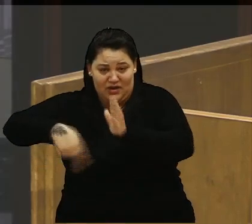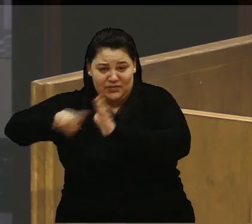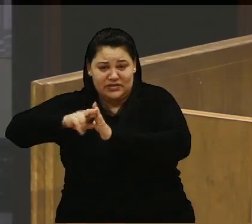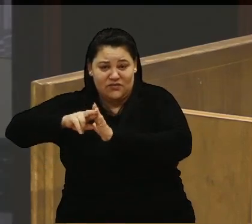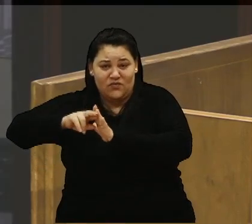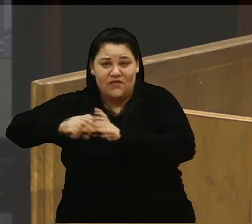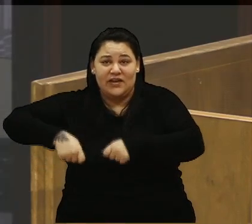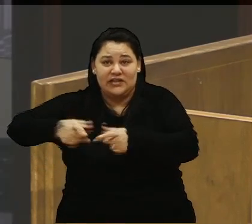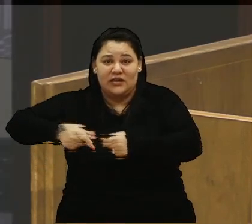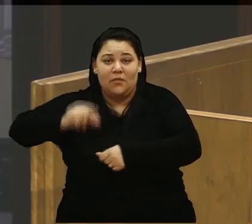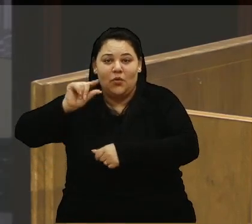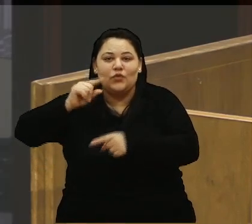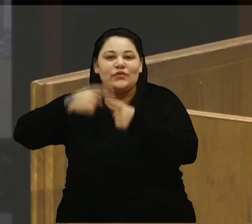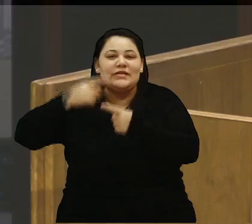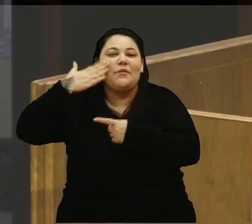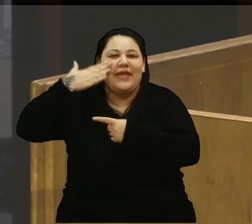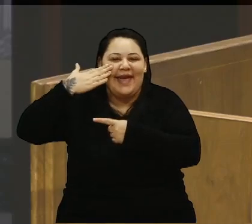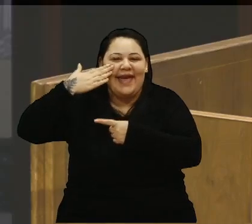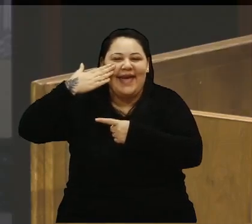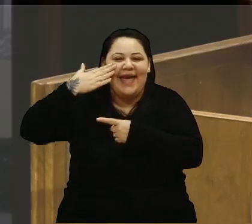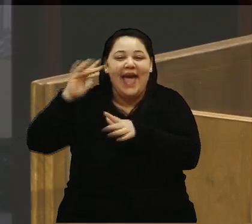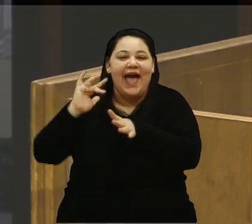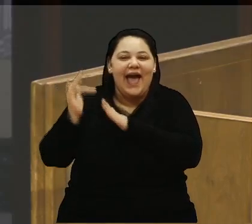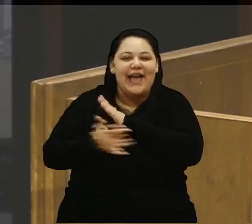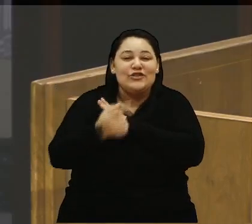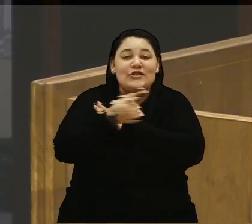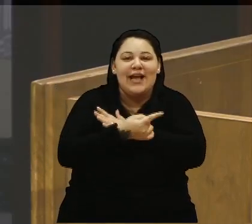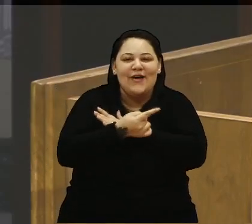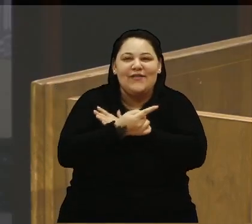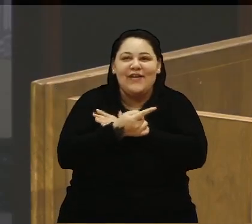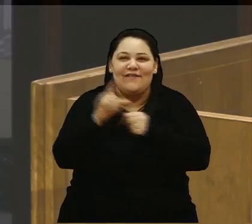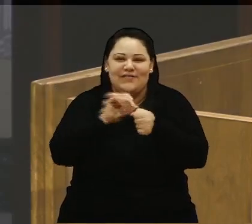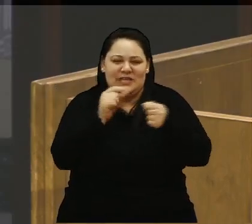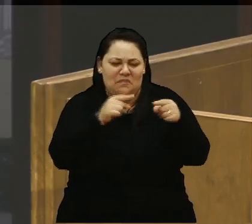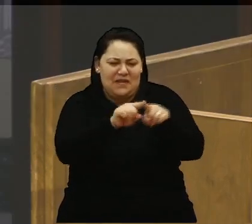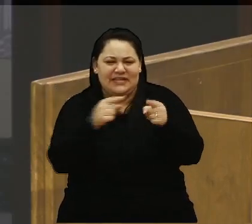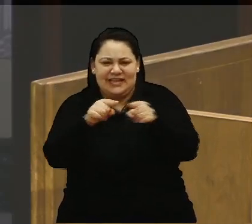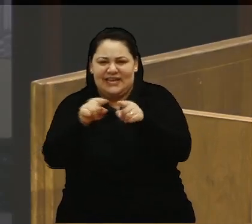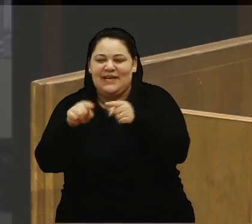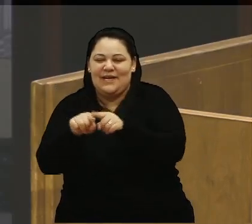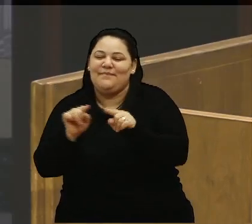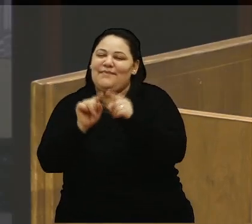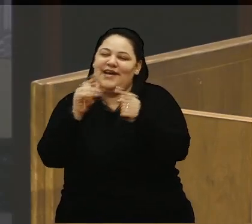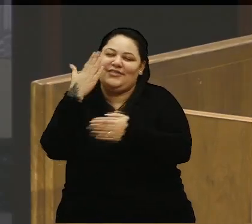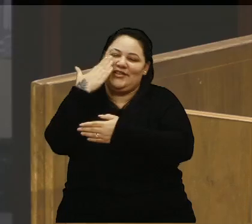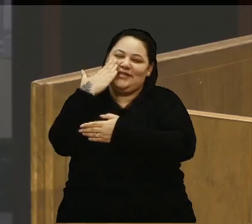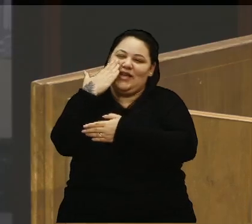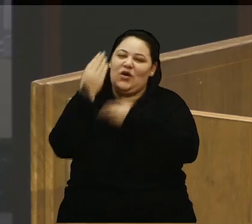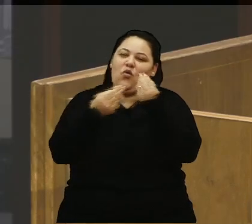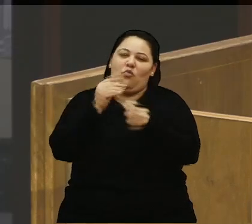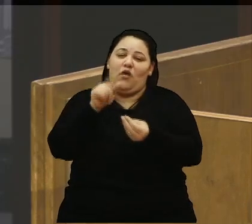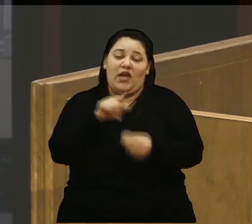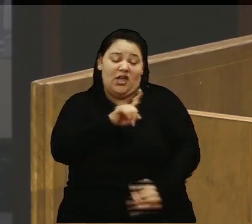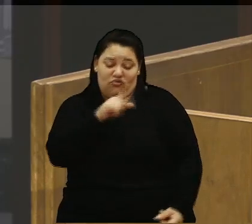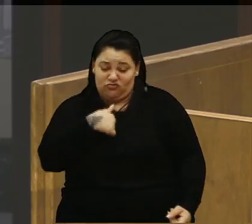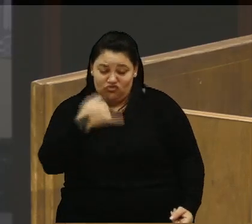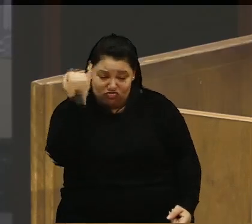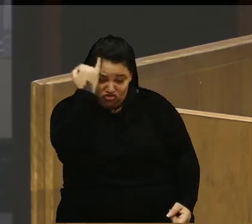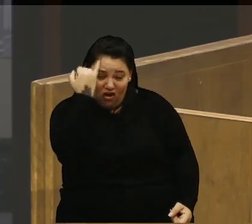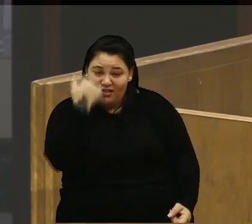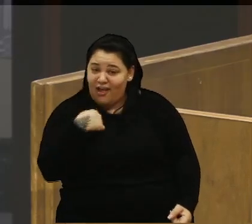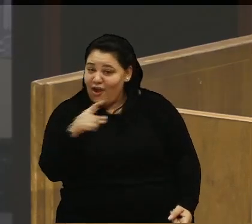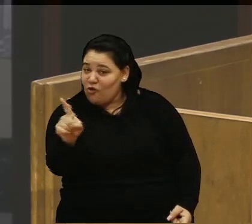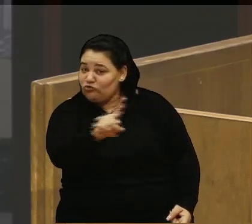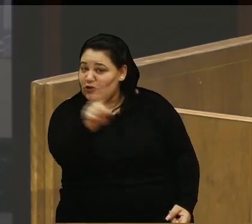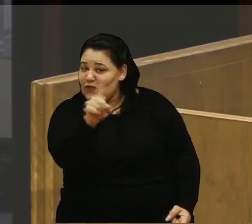causa disso aqui, ó, as mídias sociais. Vai gastar menos. Agora vão fazer parceria. Mas eu já sei como funciona, eu não sou nenhum otário, eu não sou babaca. Eles vão dizer assim, cara,